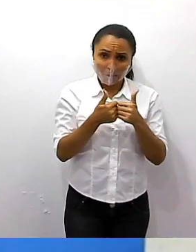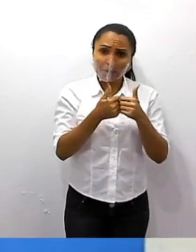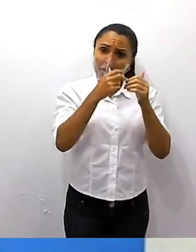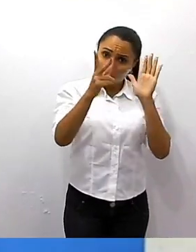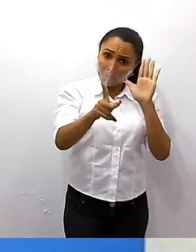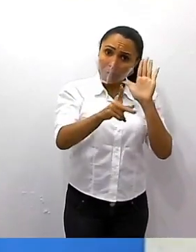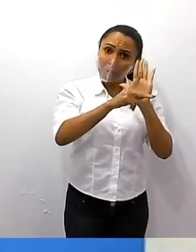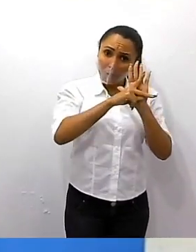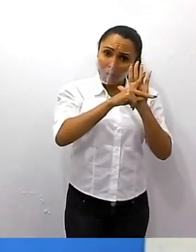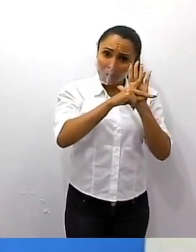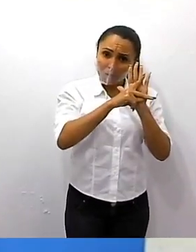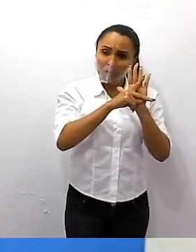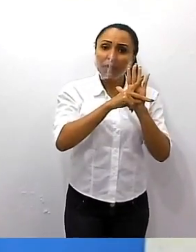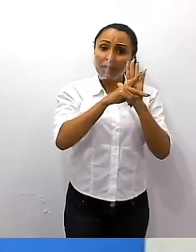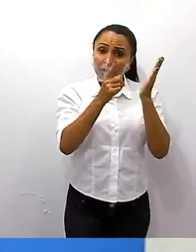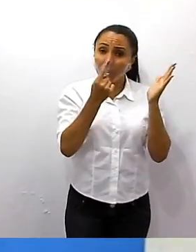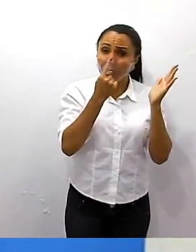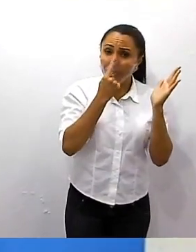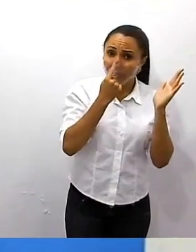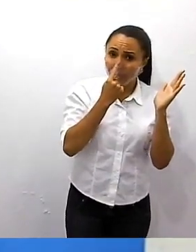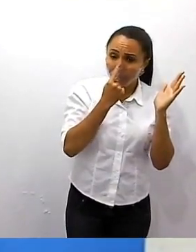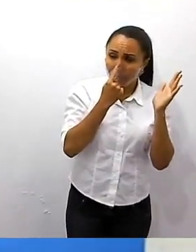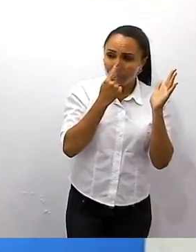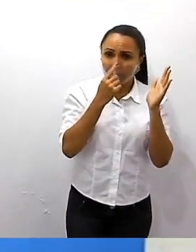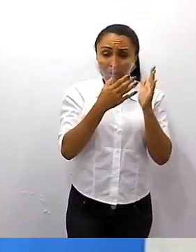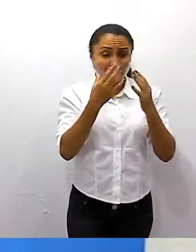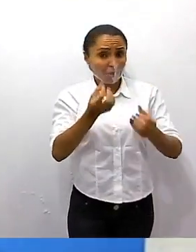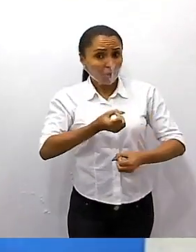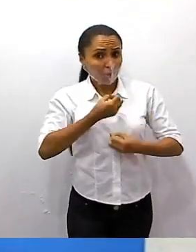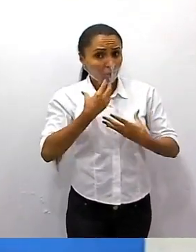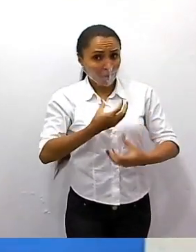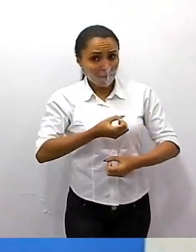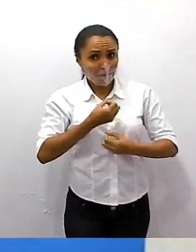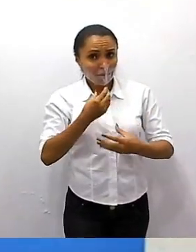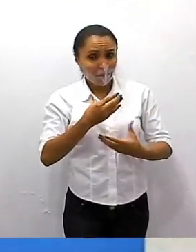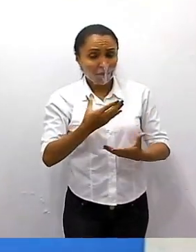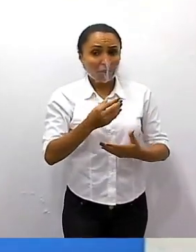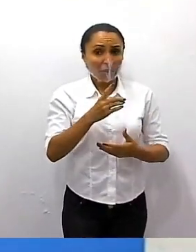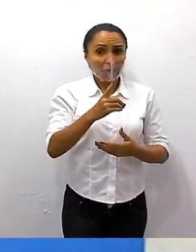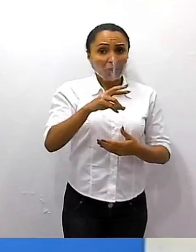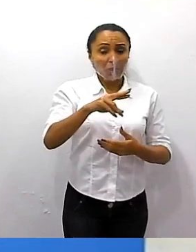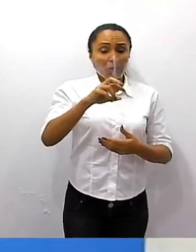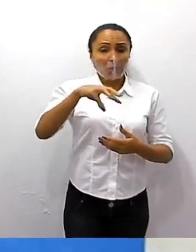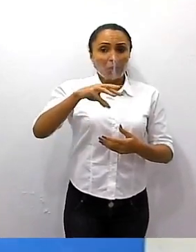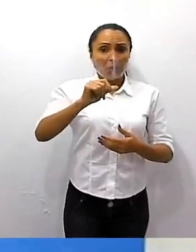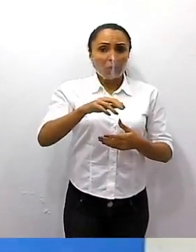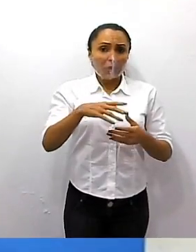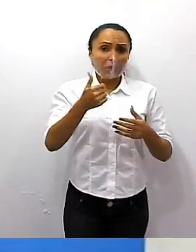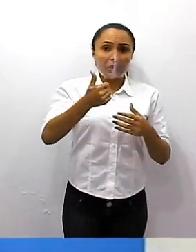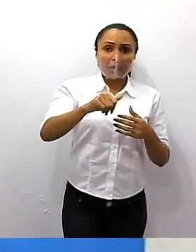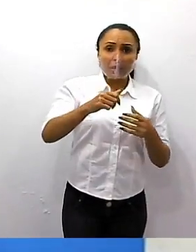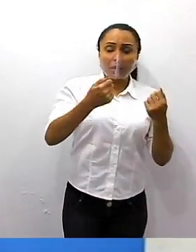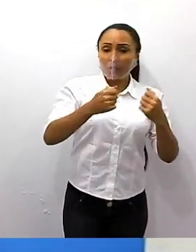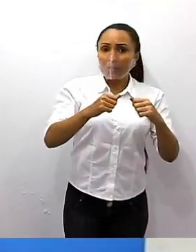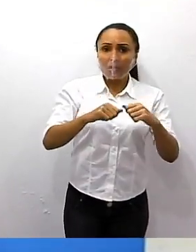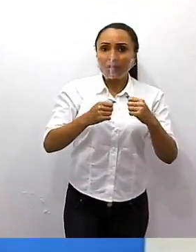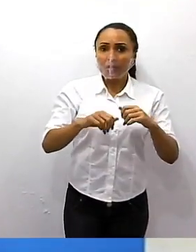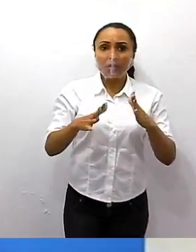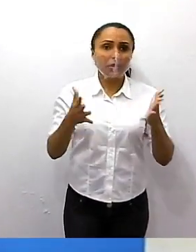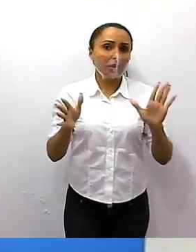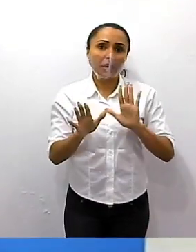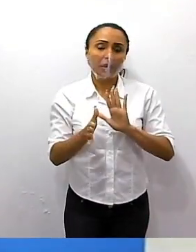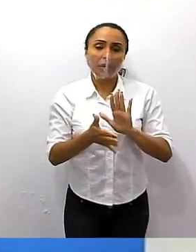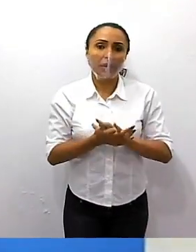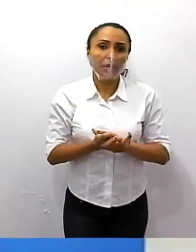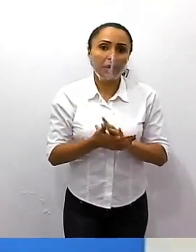próprios, íntimos. Então, a poesia de Drummond não tem mais aquela necessidade, não só de Drummond, mas